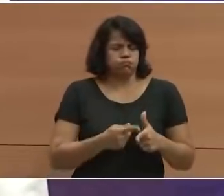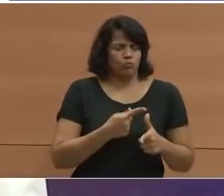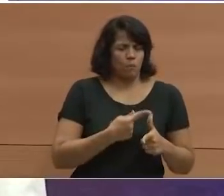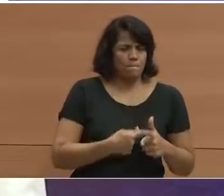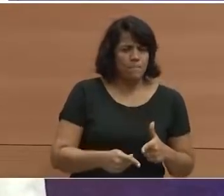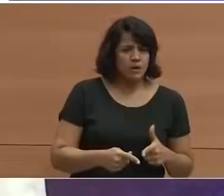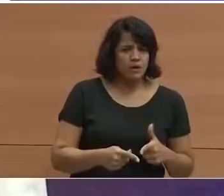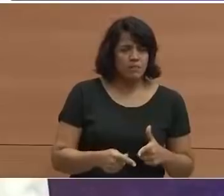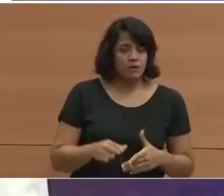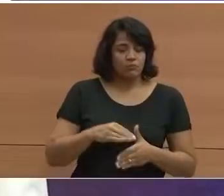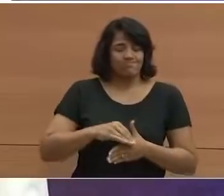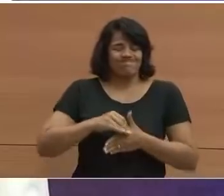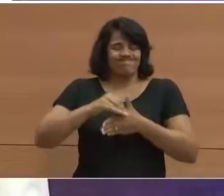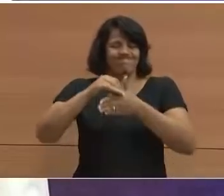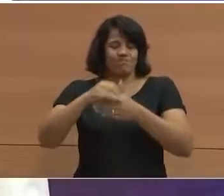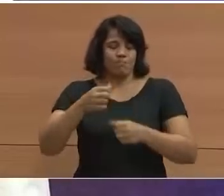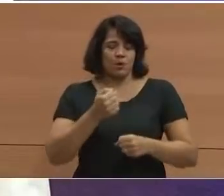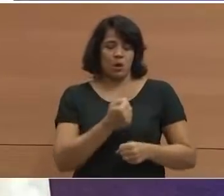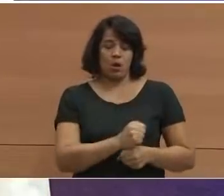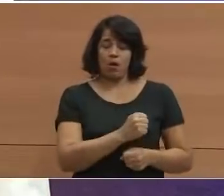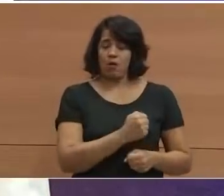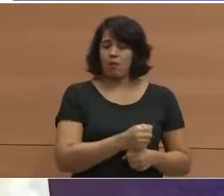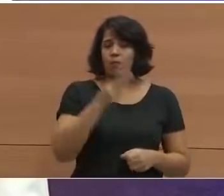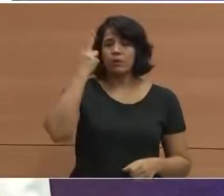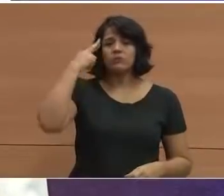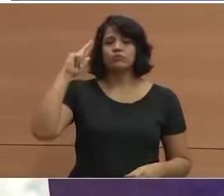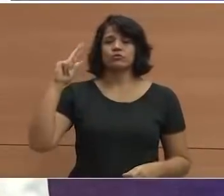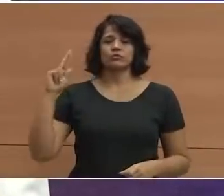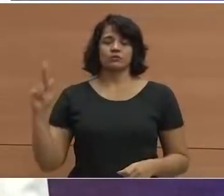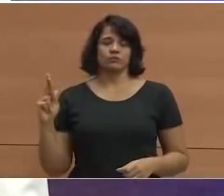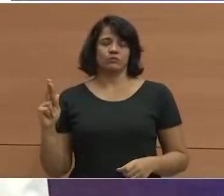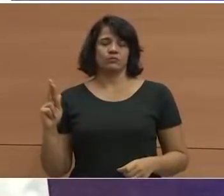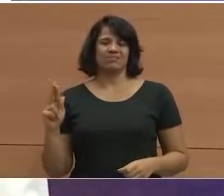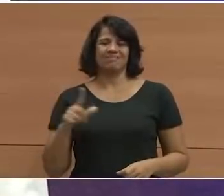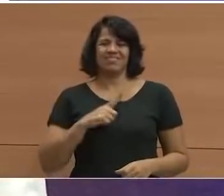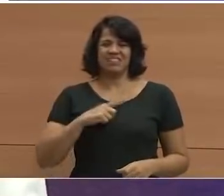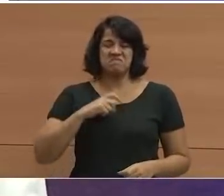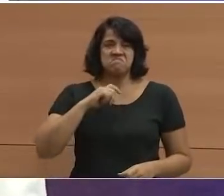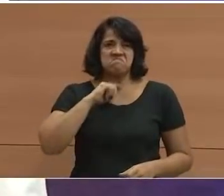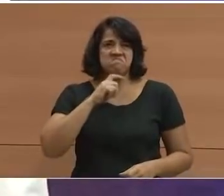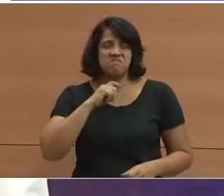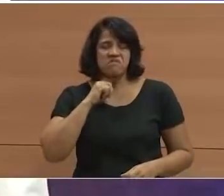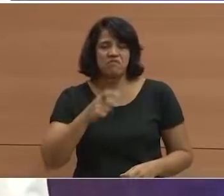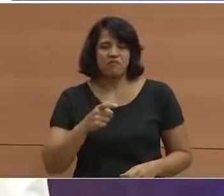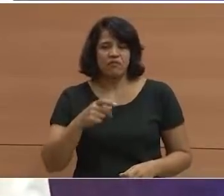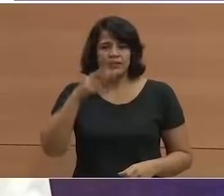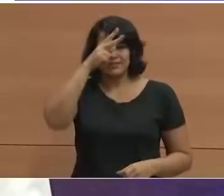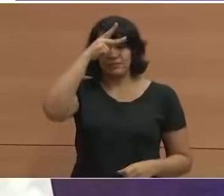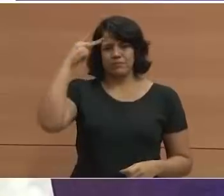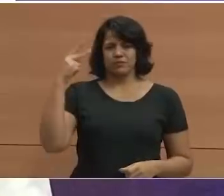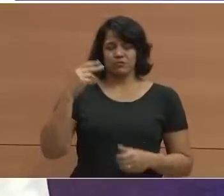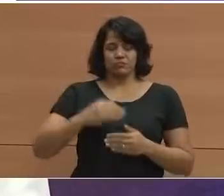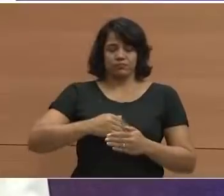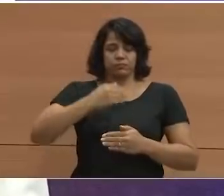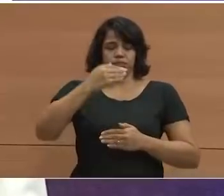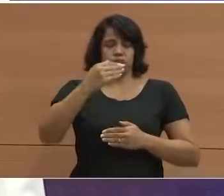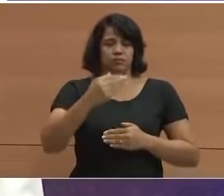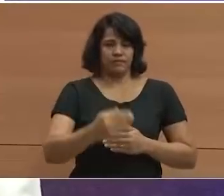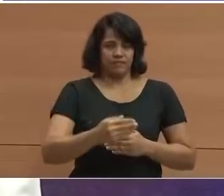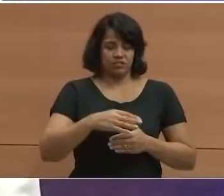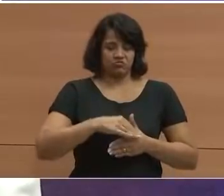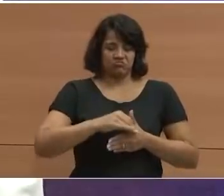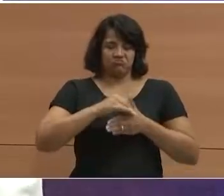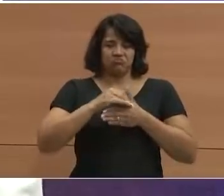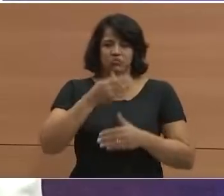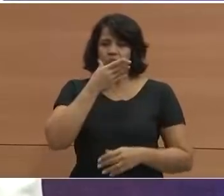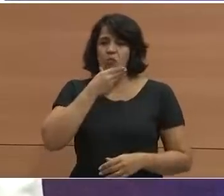até a duvidar da pessoa, de quem está à frente, você começa a duvidar até da moral